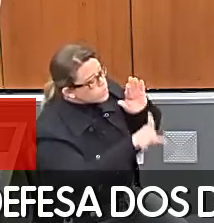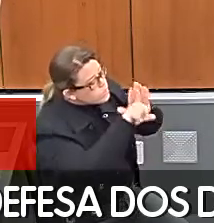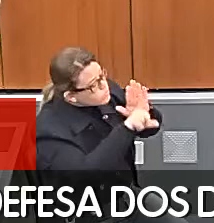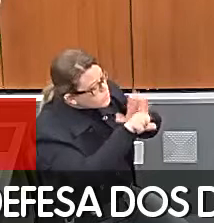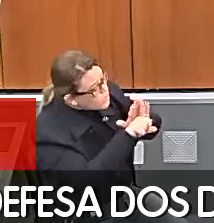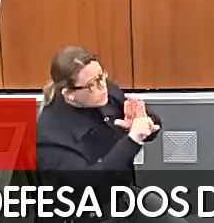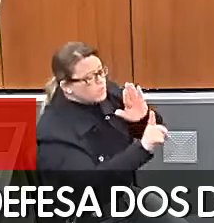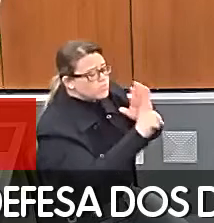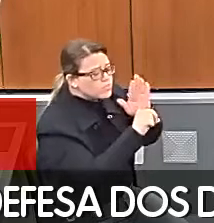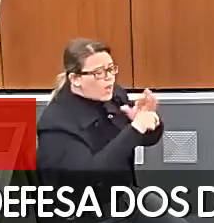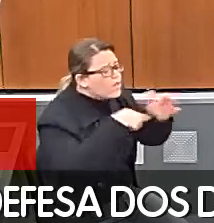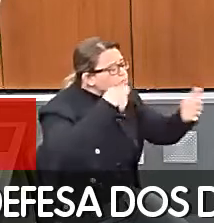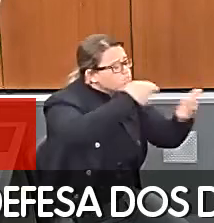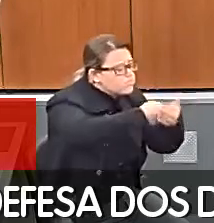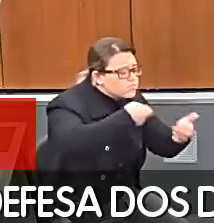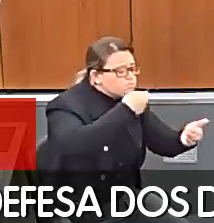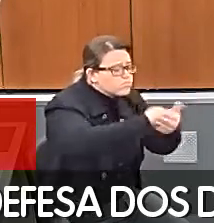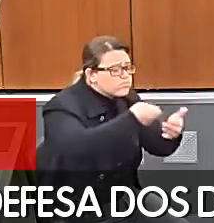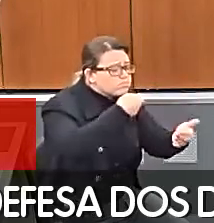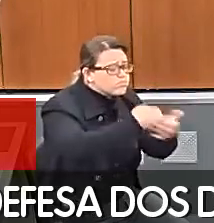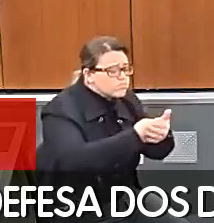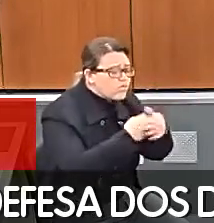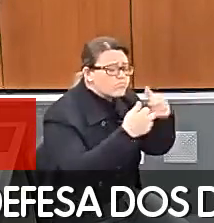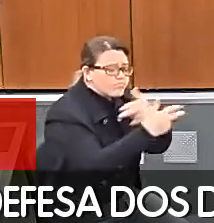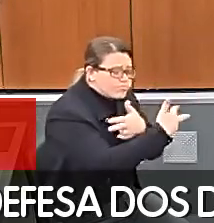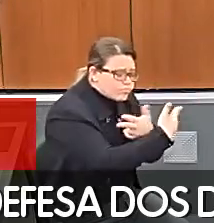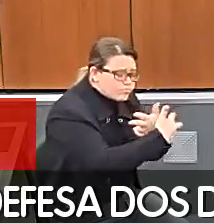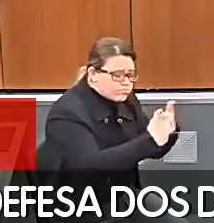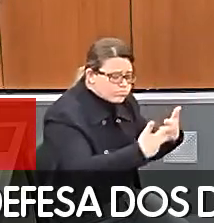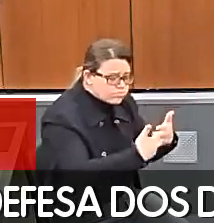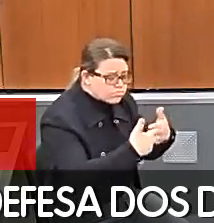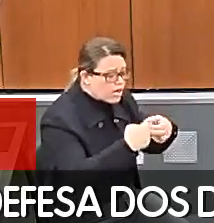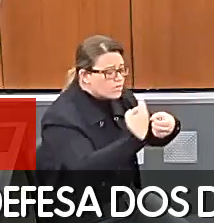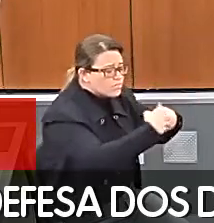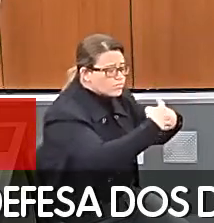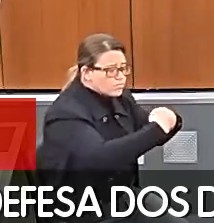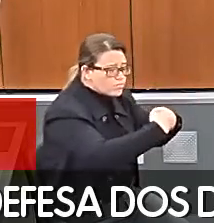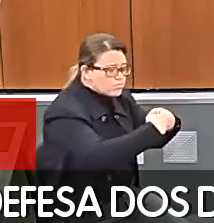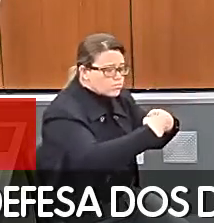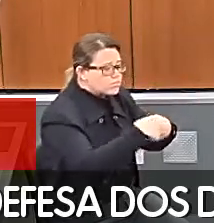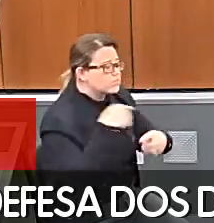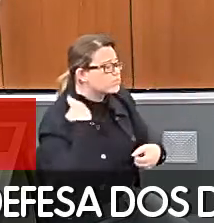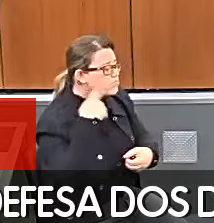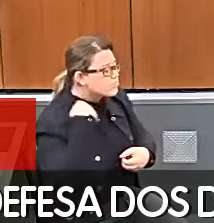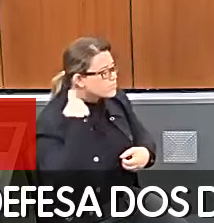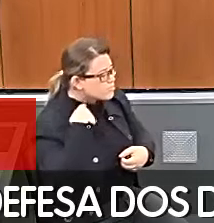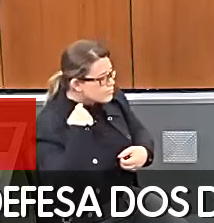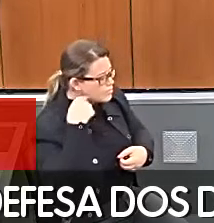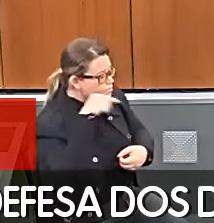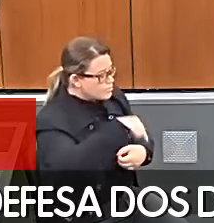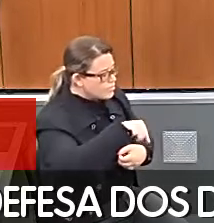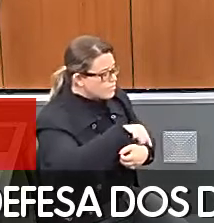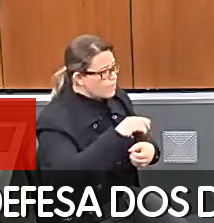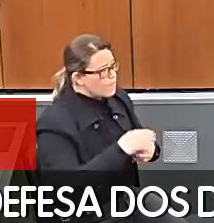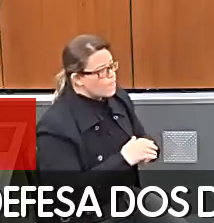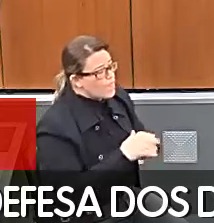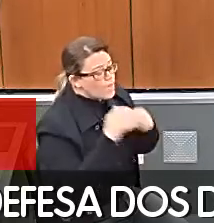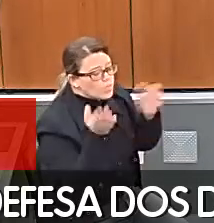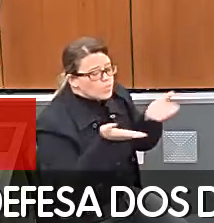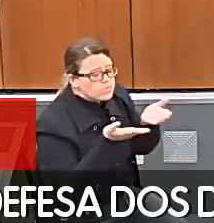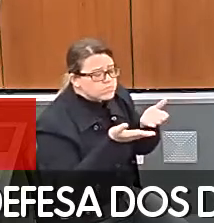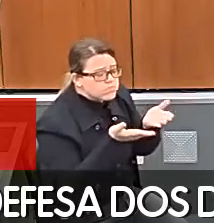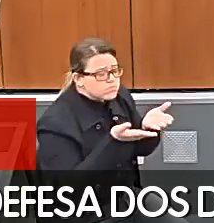o trabalho para as pessoas com deficiência aqui no Estado. E, então, essa audiência